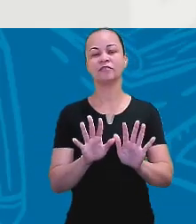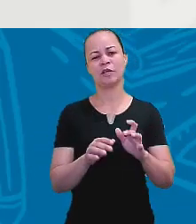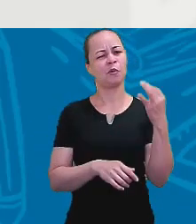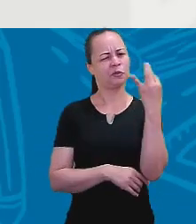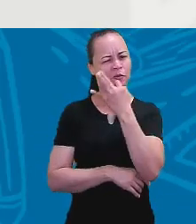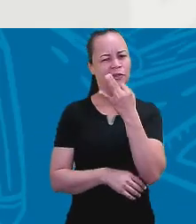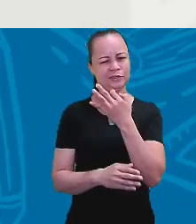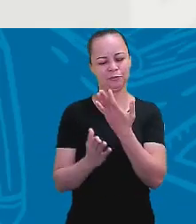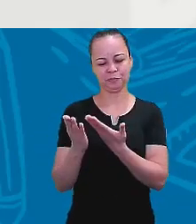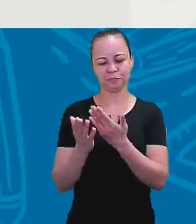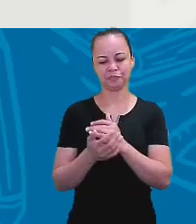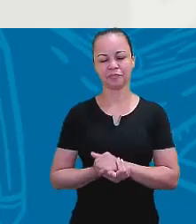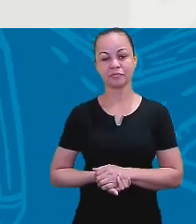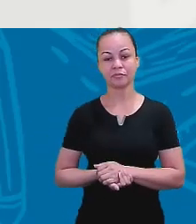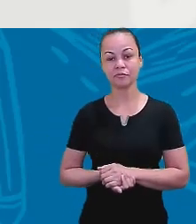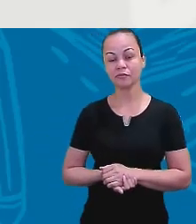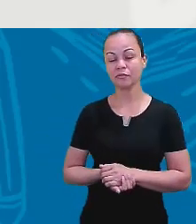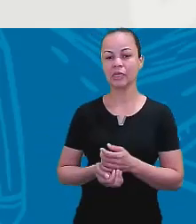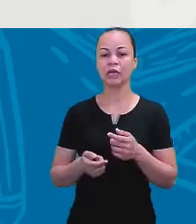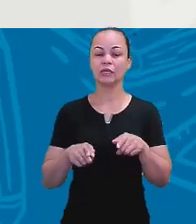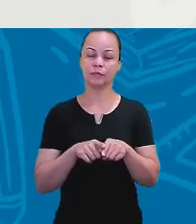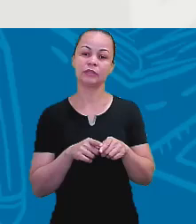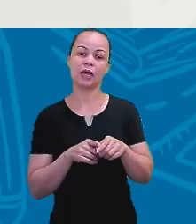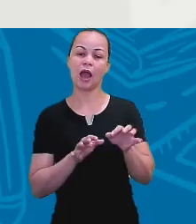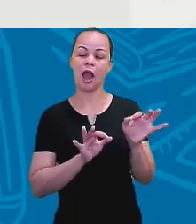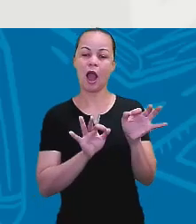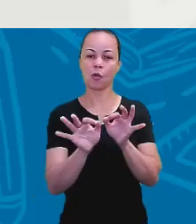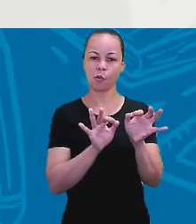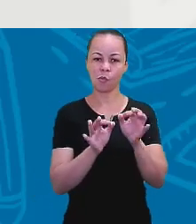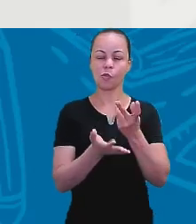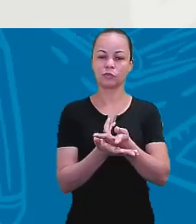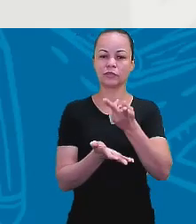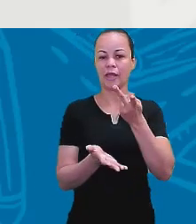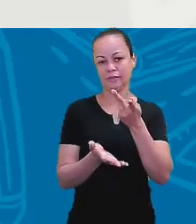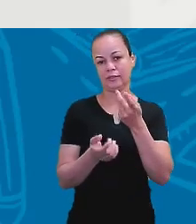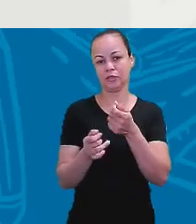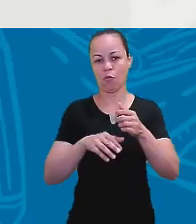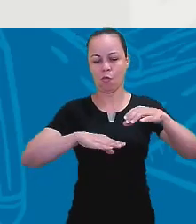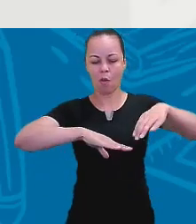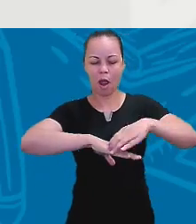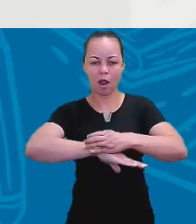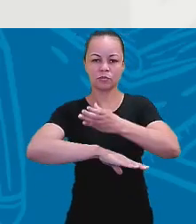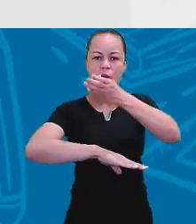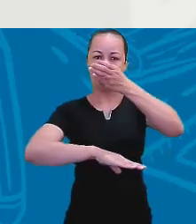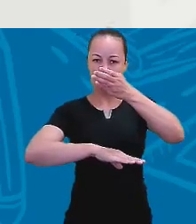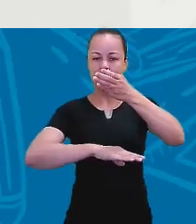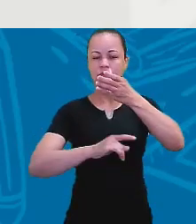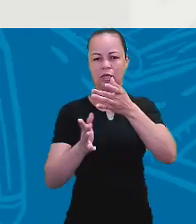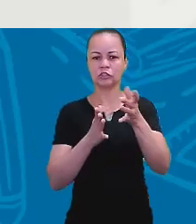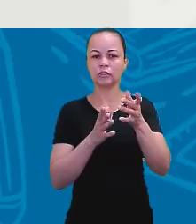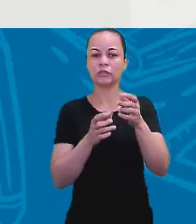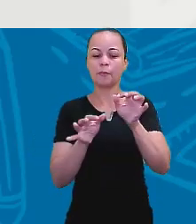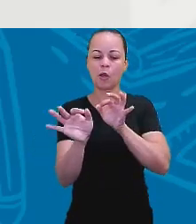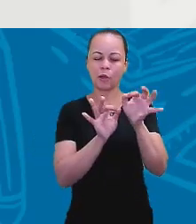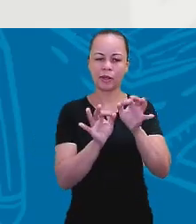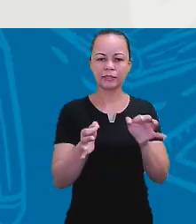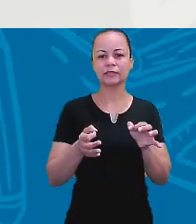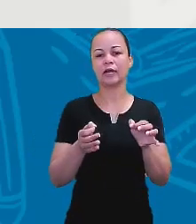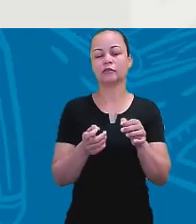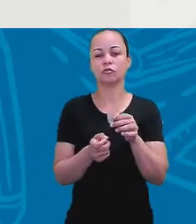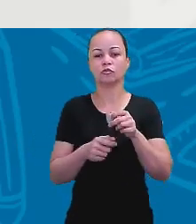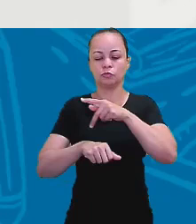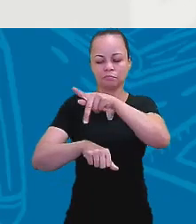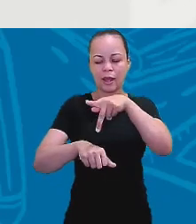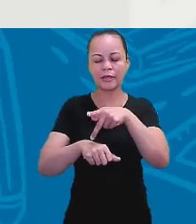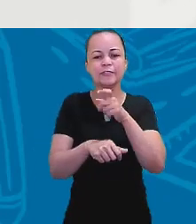de neve. O mesmo acontece com as botas de feltro e também utilizadas nos países mais frios. Não sei se vocês já viram, mas